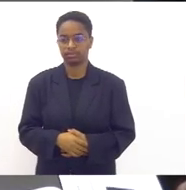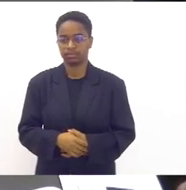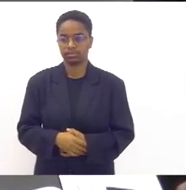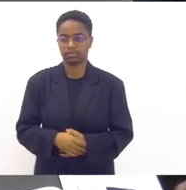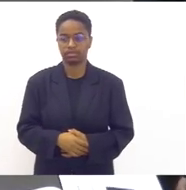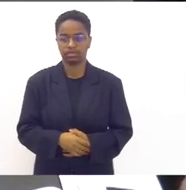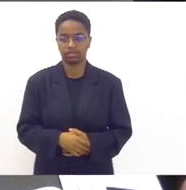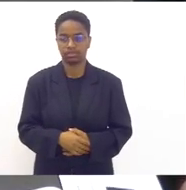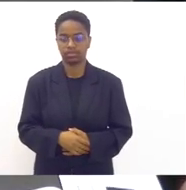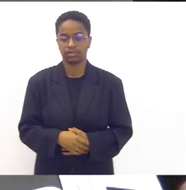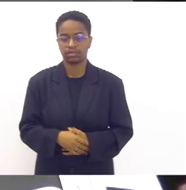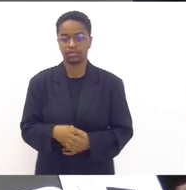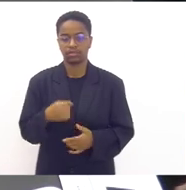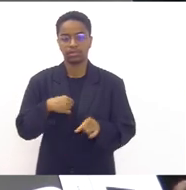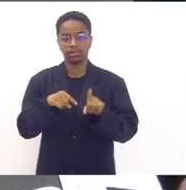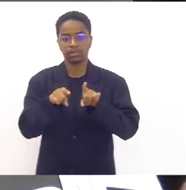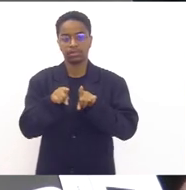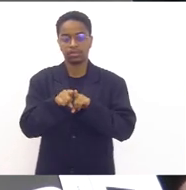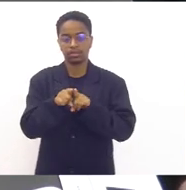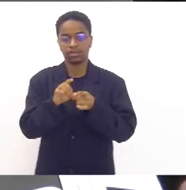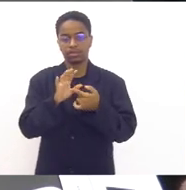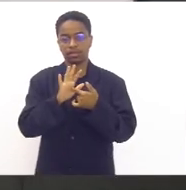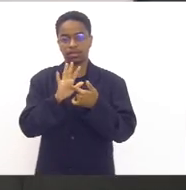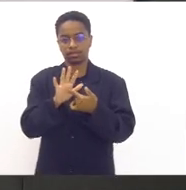Destacando, então, as receitas